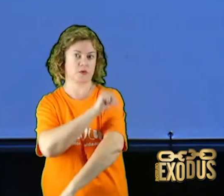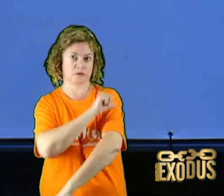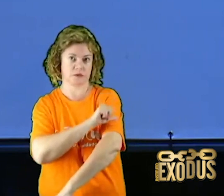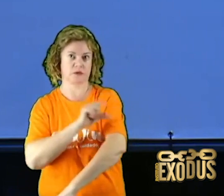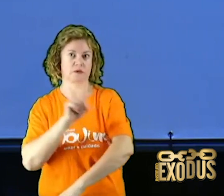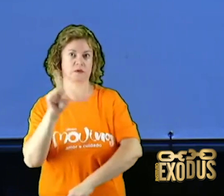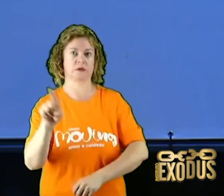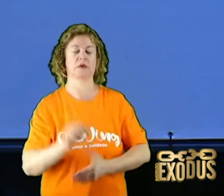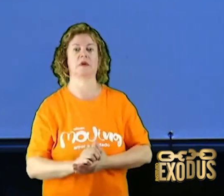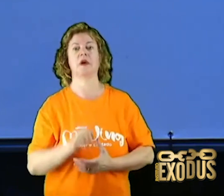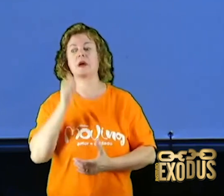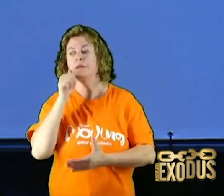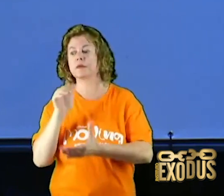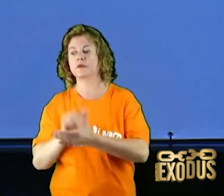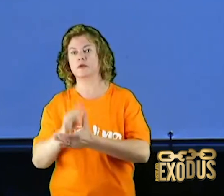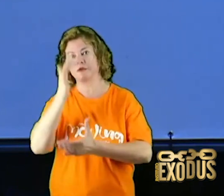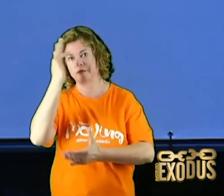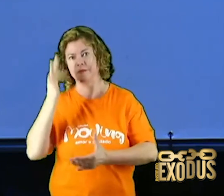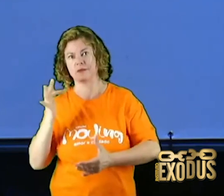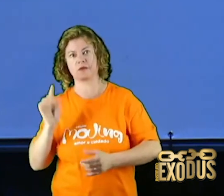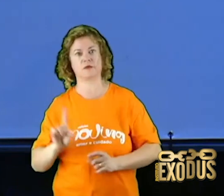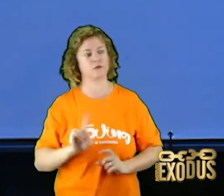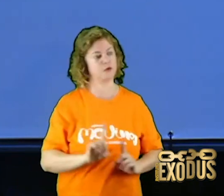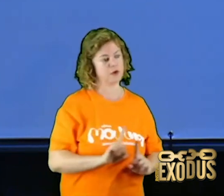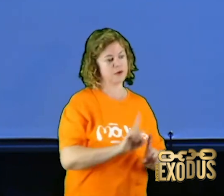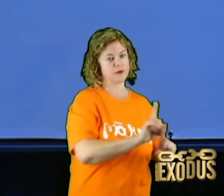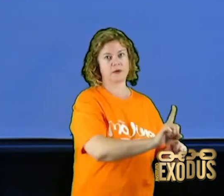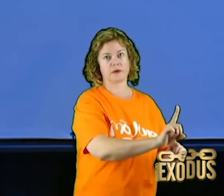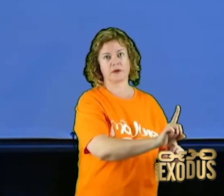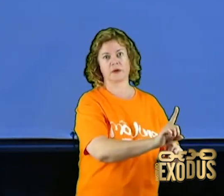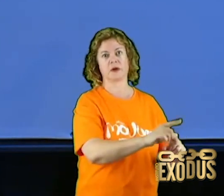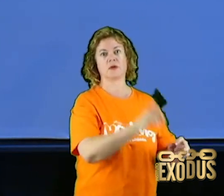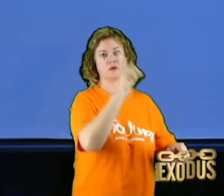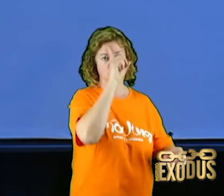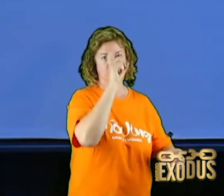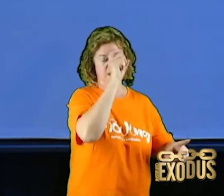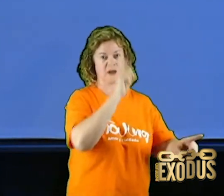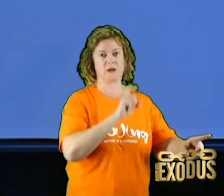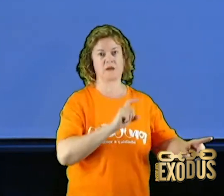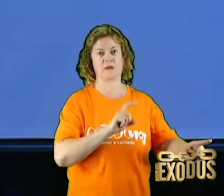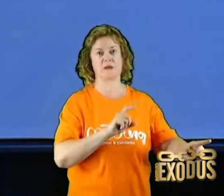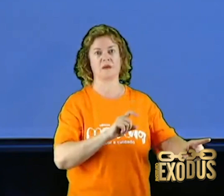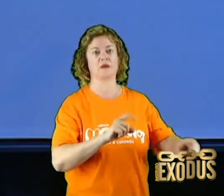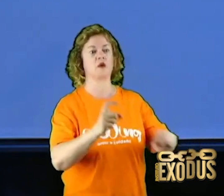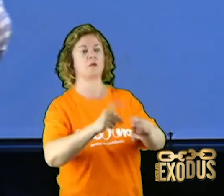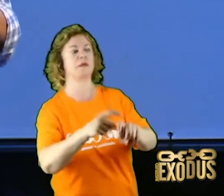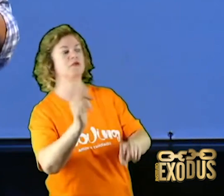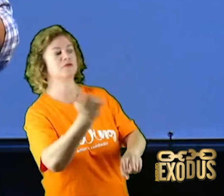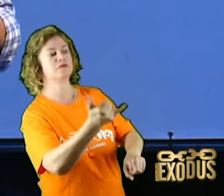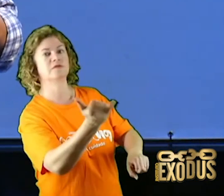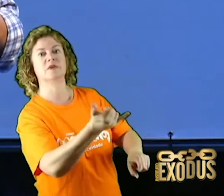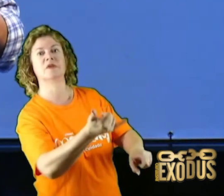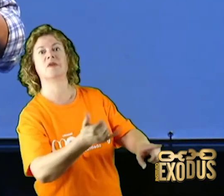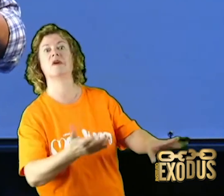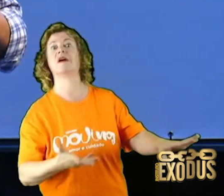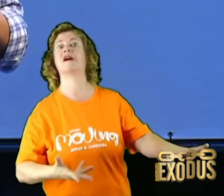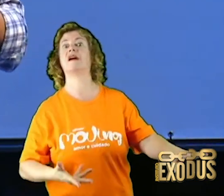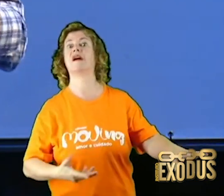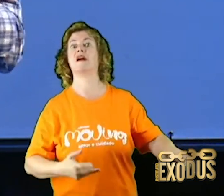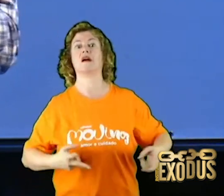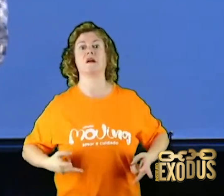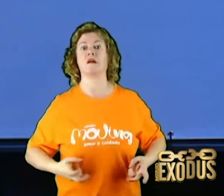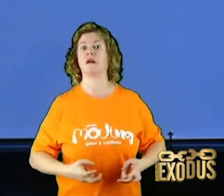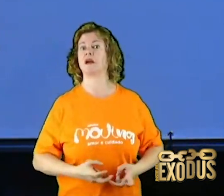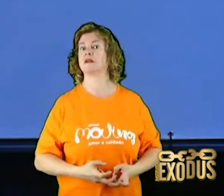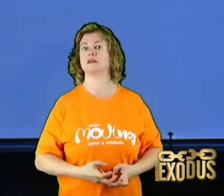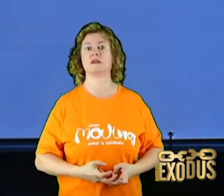E ali no hospital ela recebeu a notícia de que o tratamento do câncer do meu filho ia acabar porque ele estava curado. Gente, você